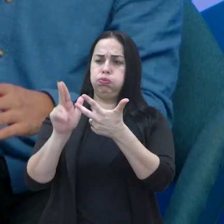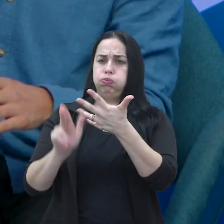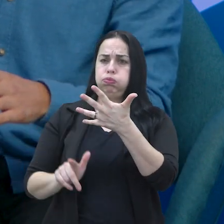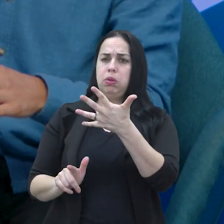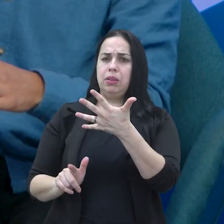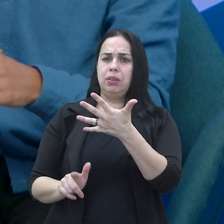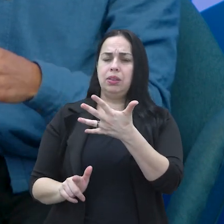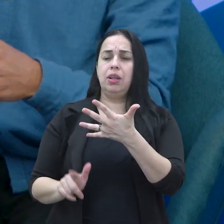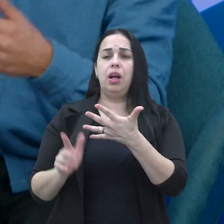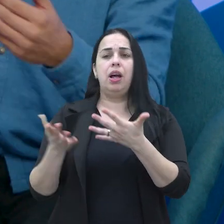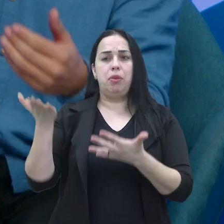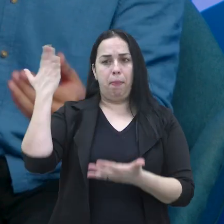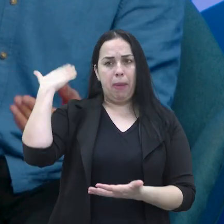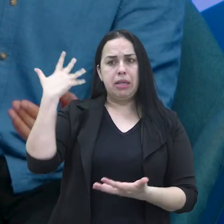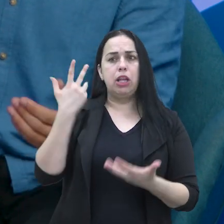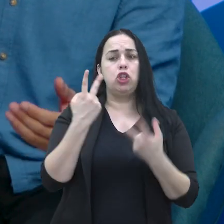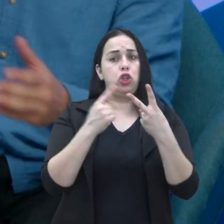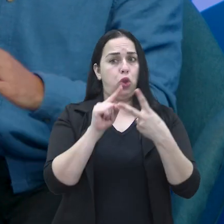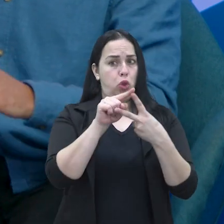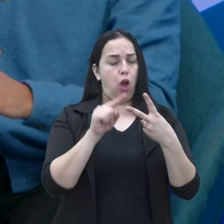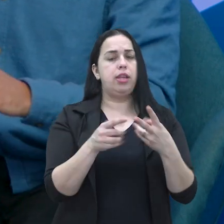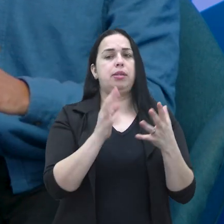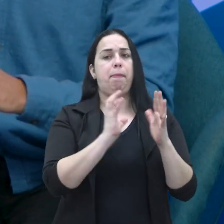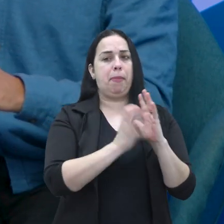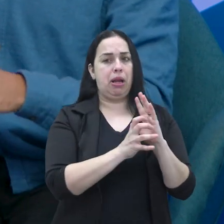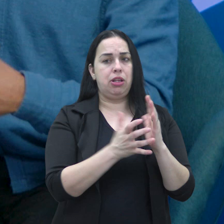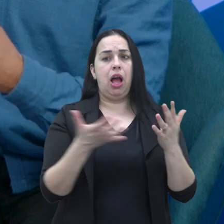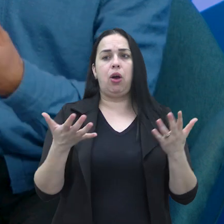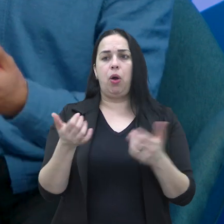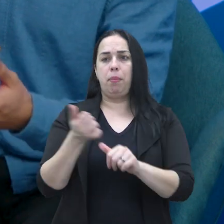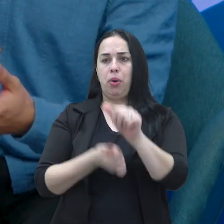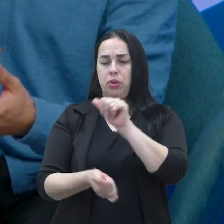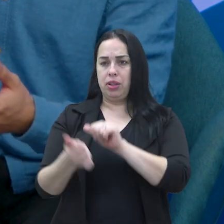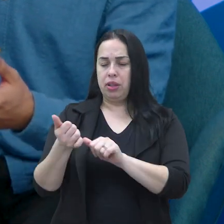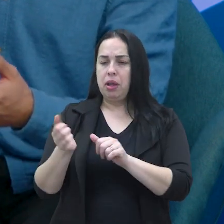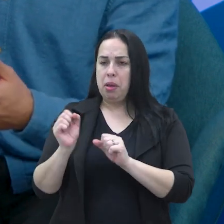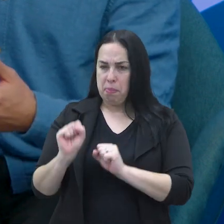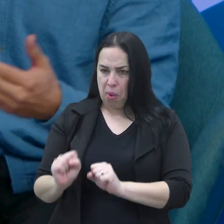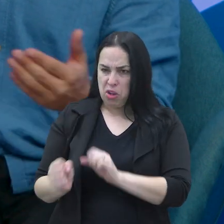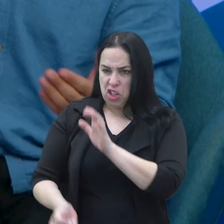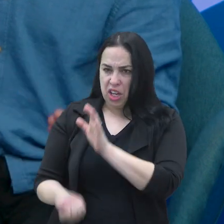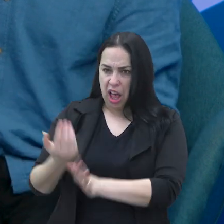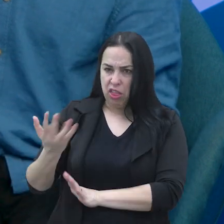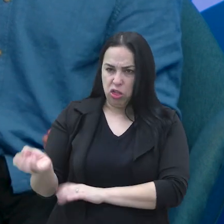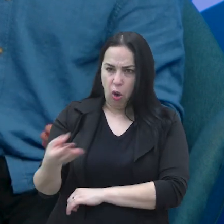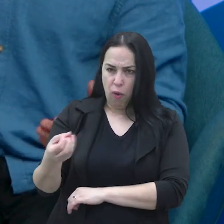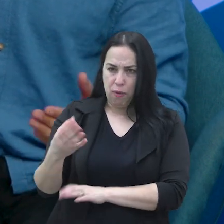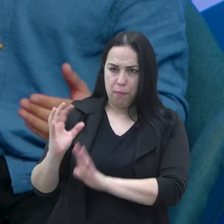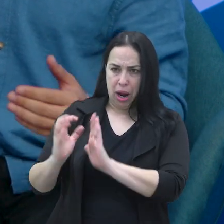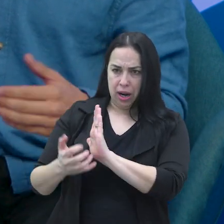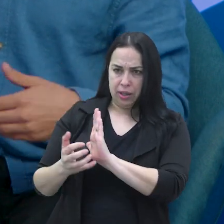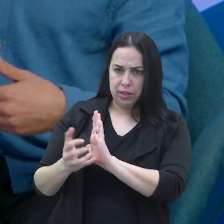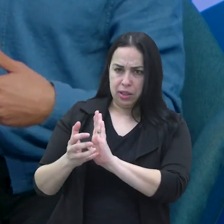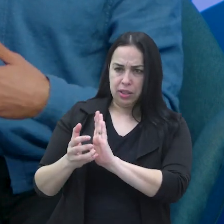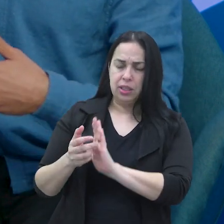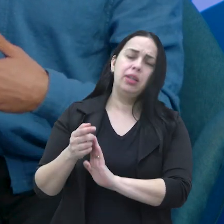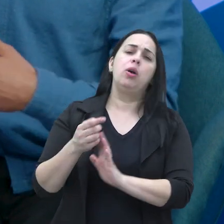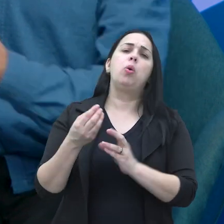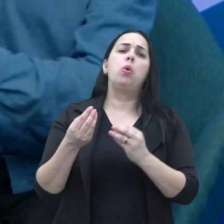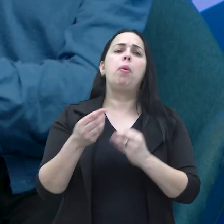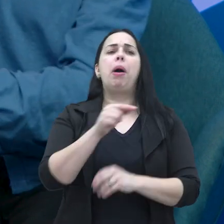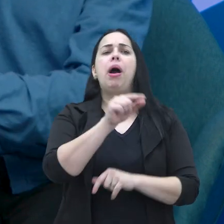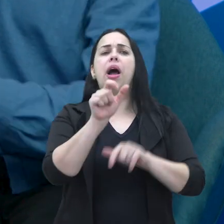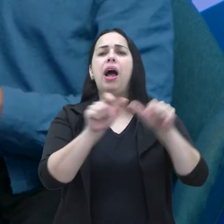multipartidarismo, né? Não é mais o bipartidarismo, ou seja, é possível a criação de novos partidos. Como